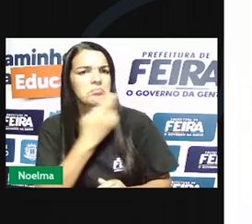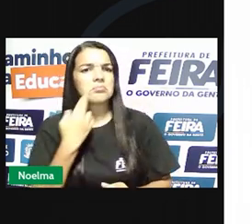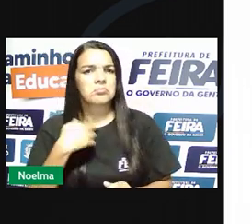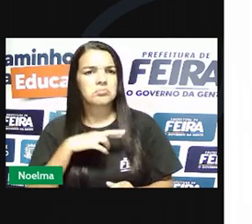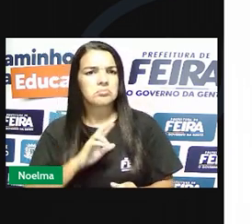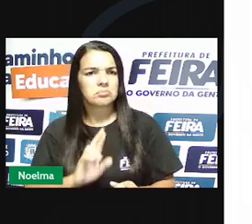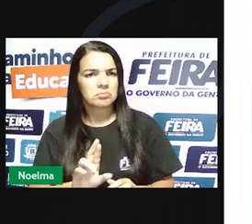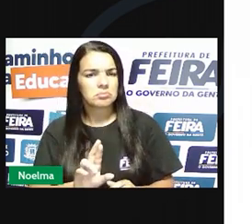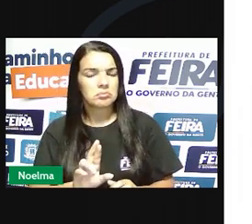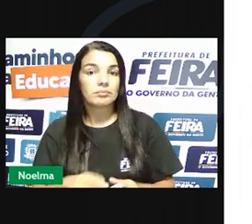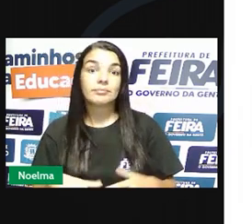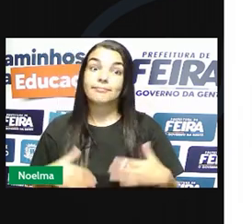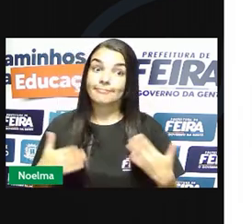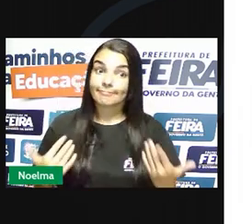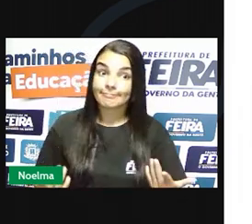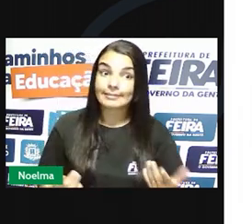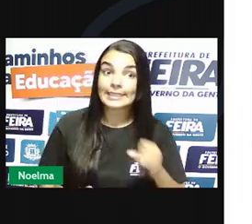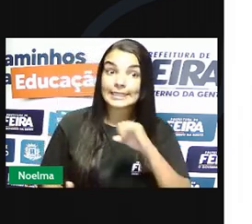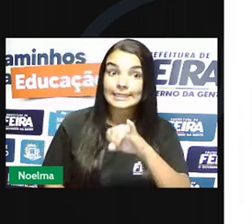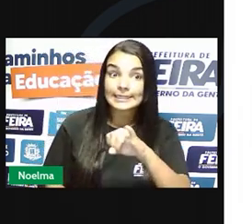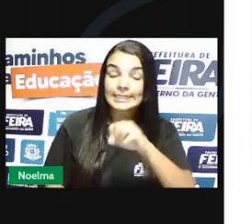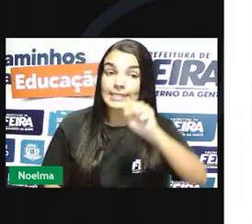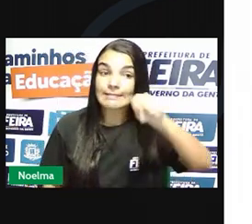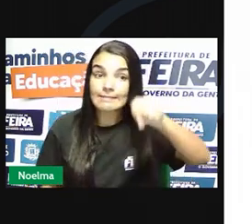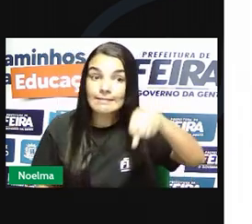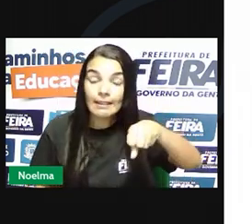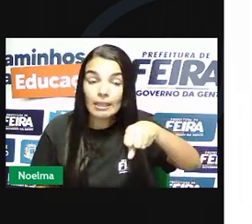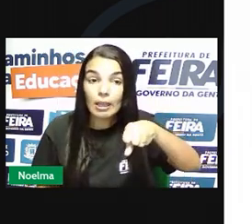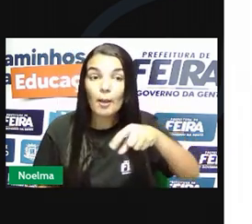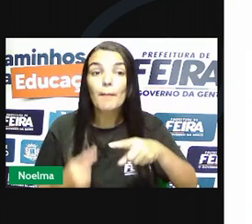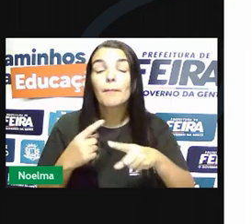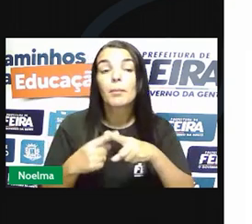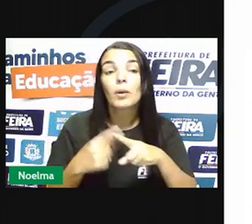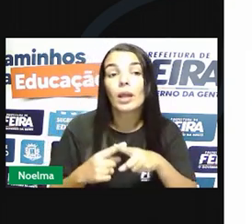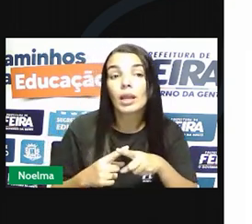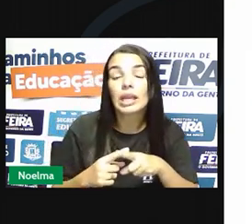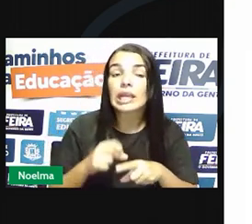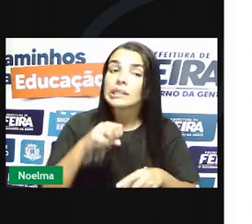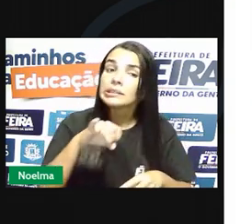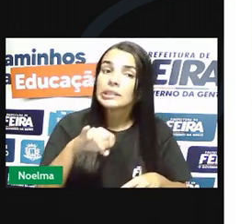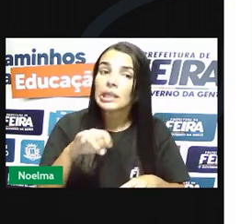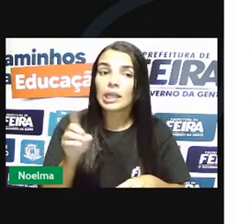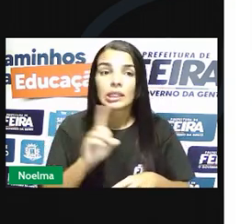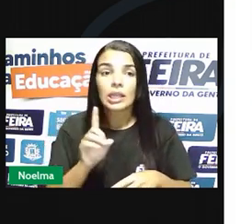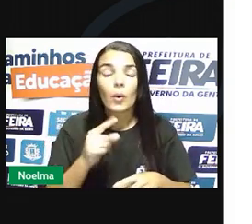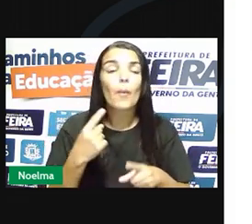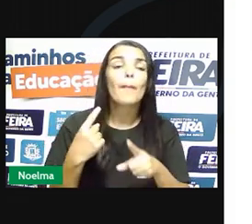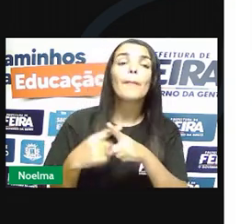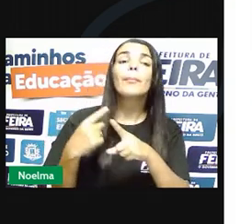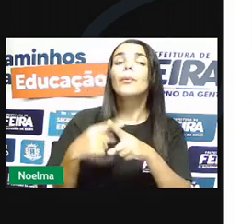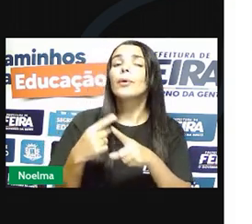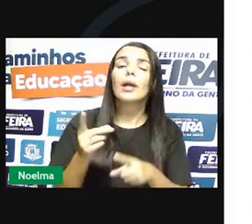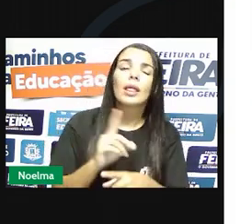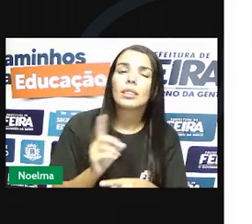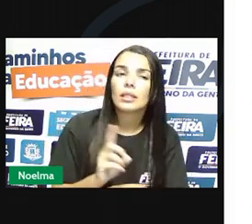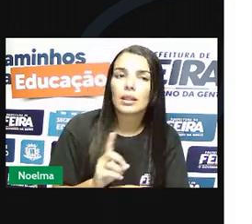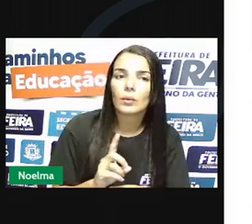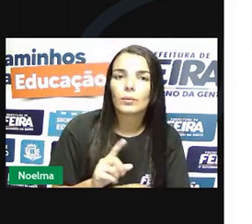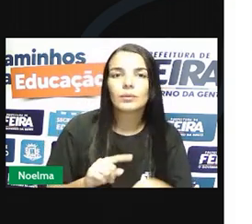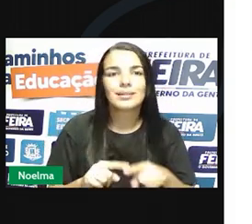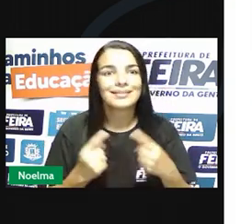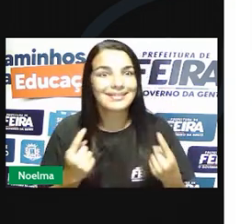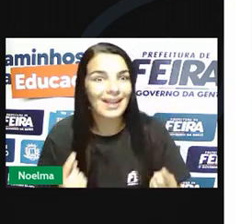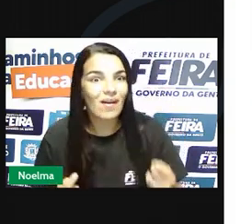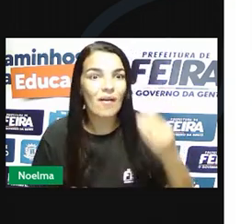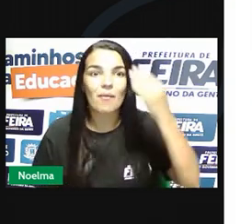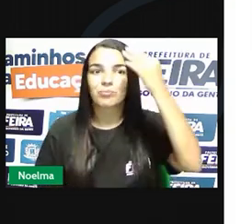responder. Se sim, por que sim? Se não, por que não? E veja que os porquês que você trouxer são os seus